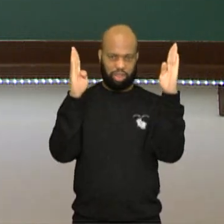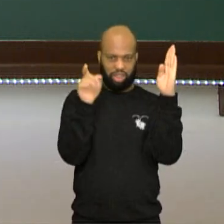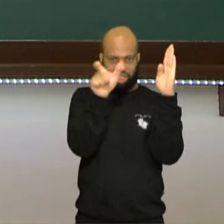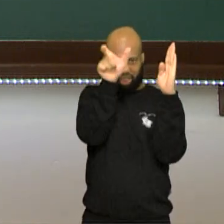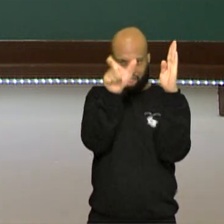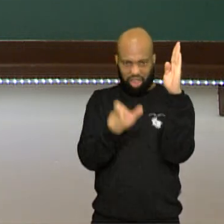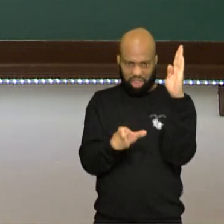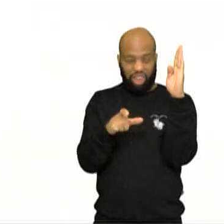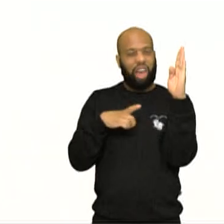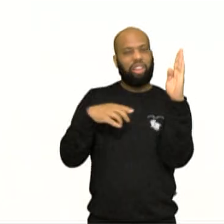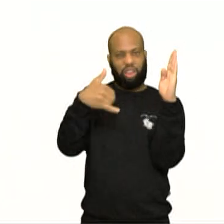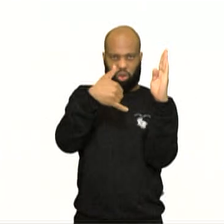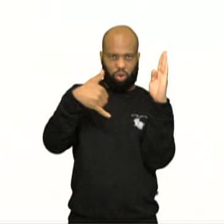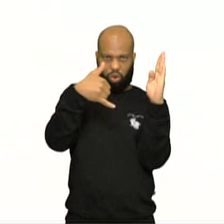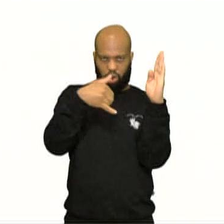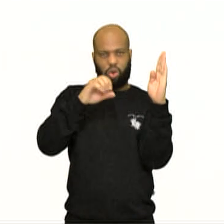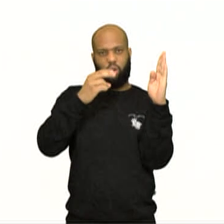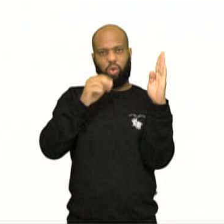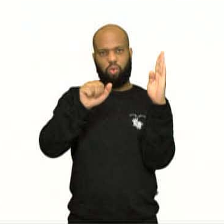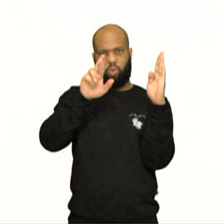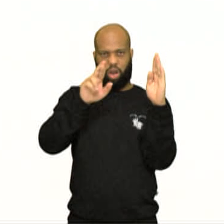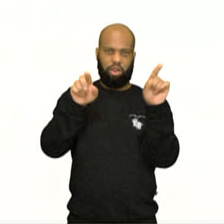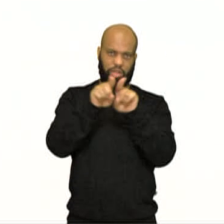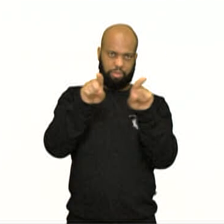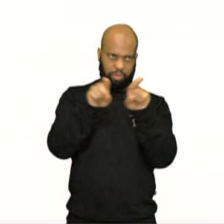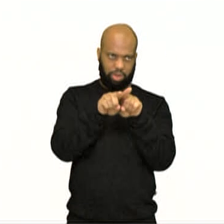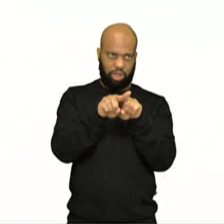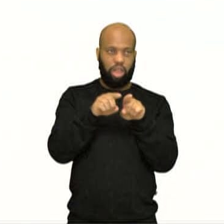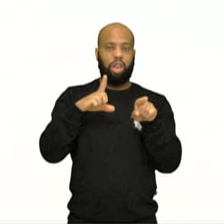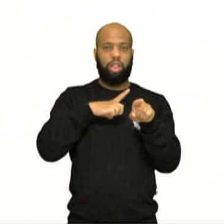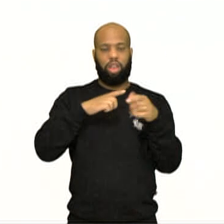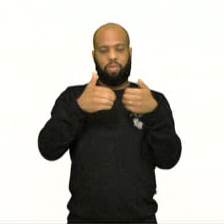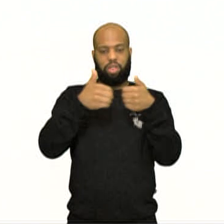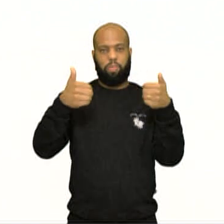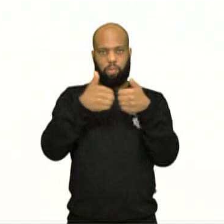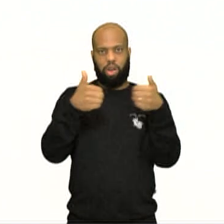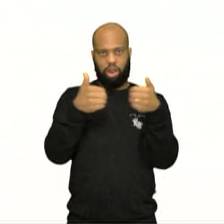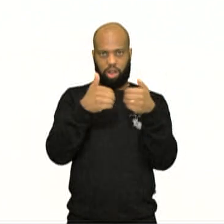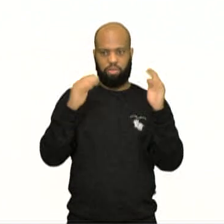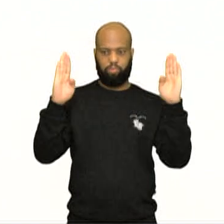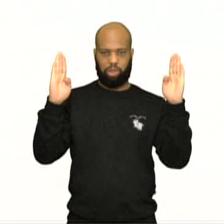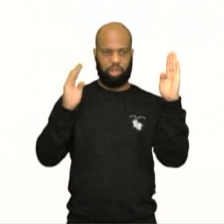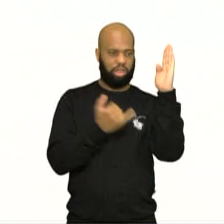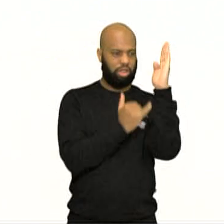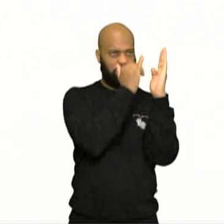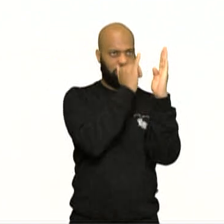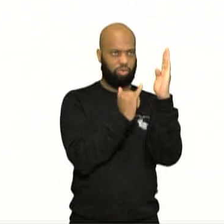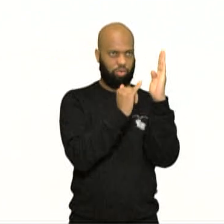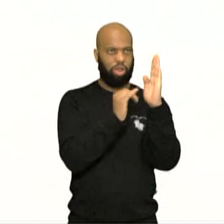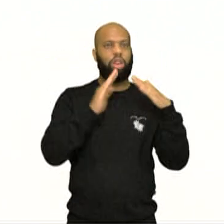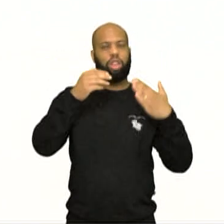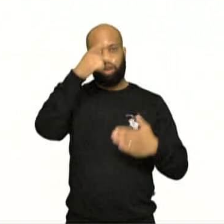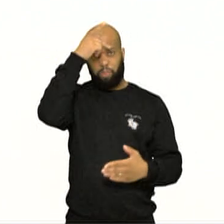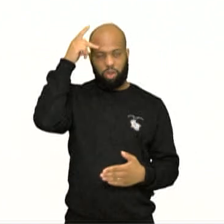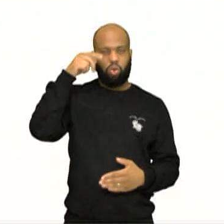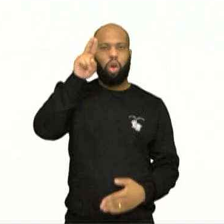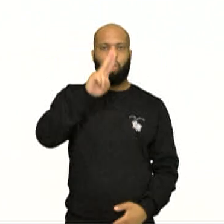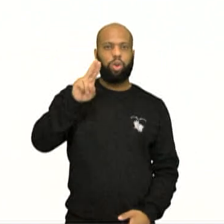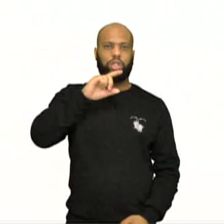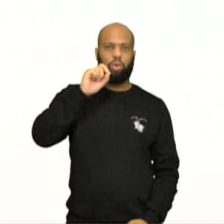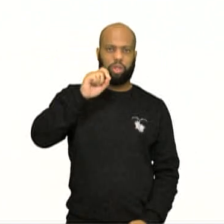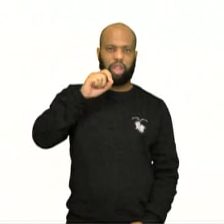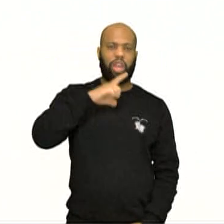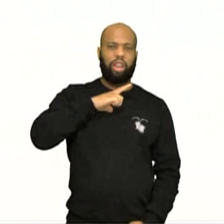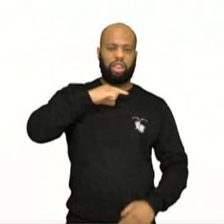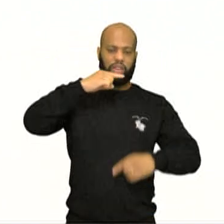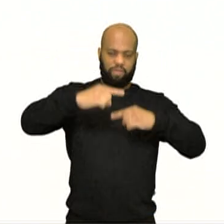um isolamento, entre as placas condutoras. No caso, normalmente o pessoal usa um rocambole de placas, Você